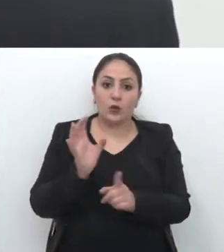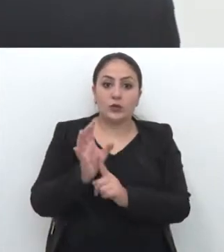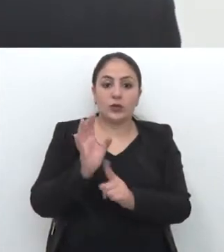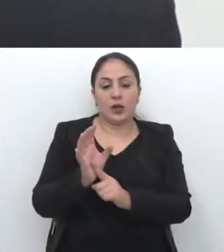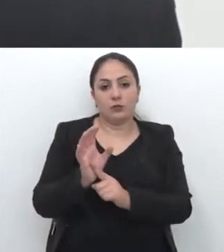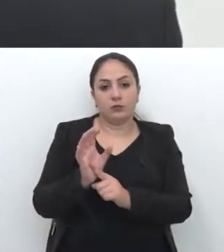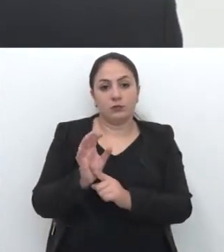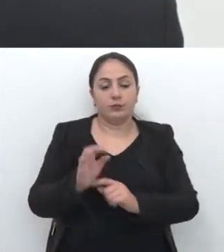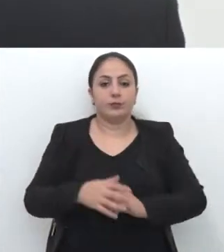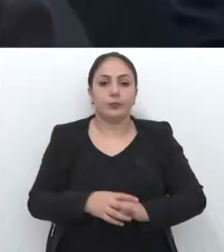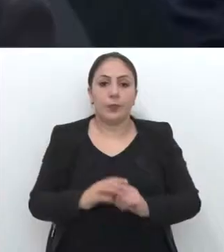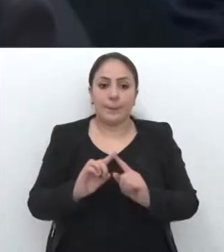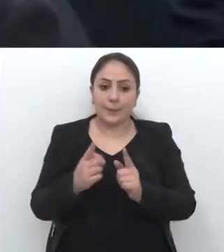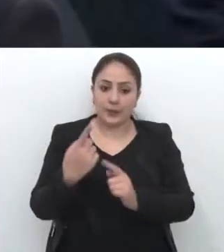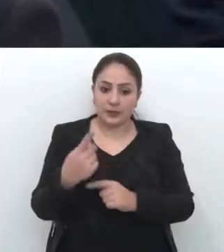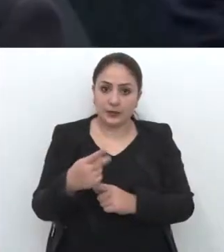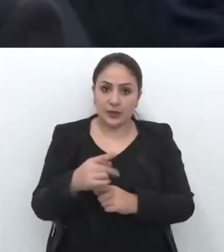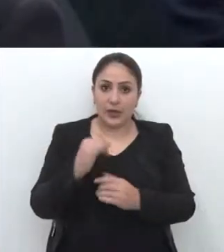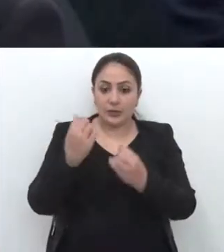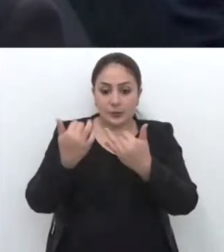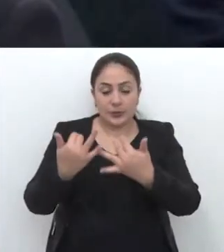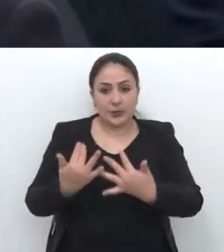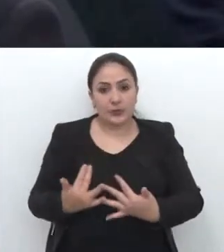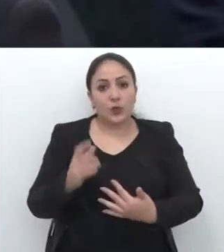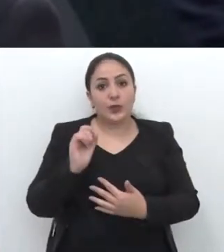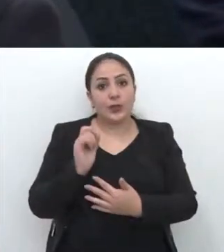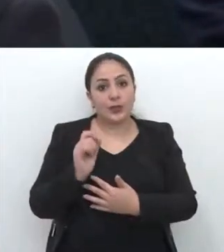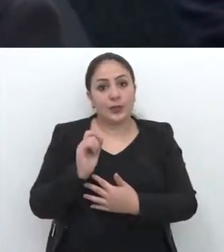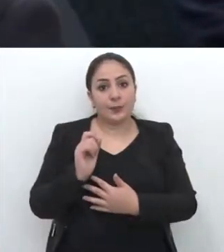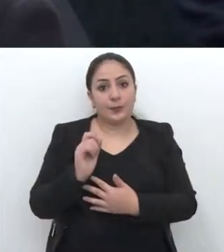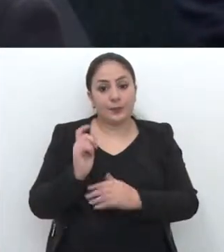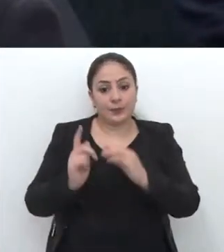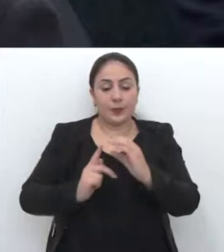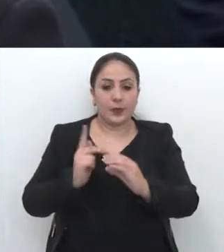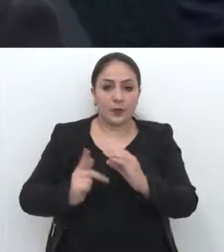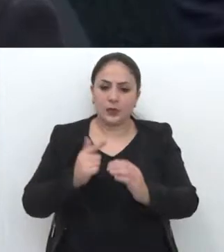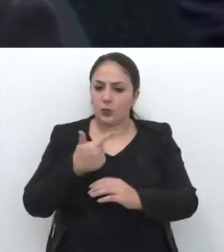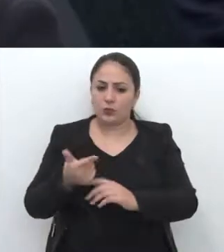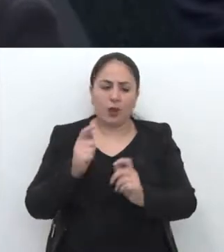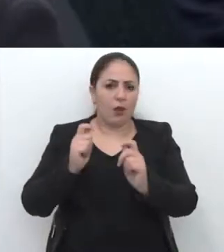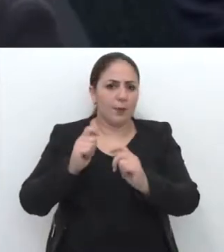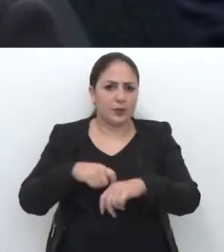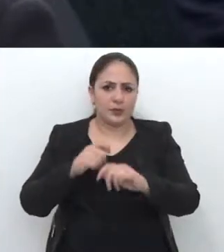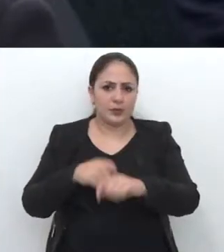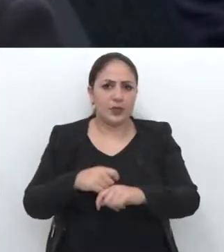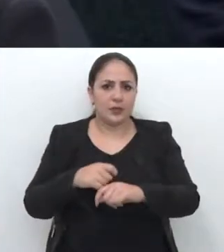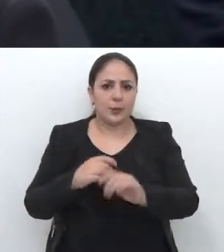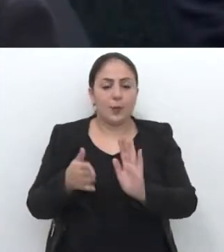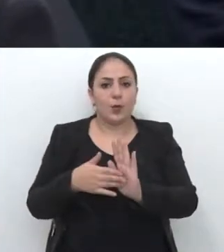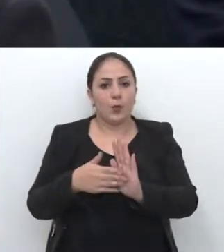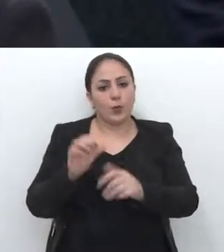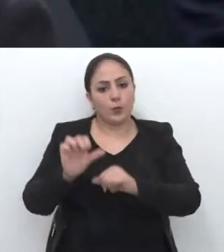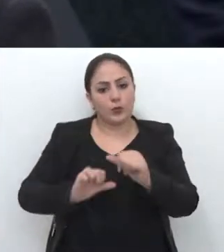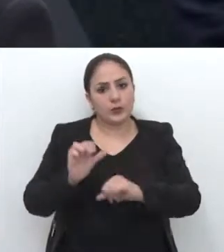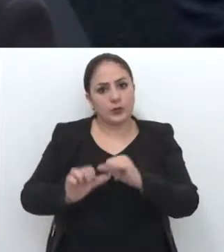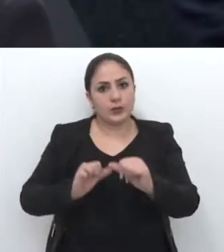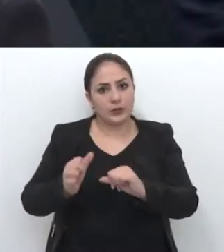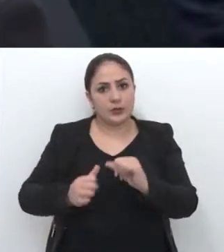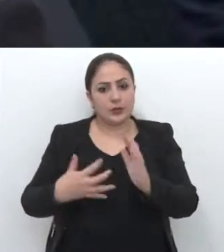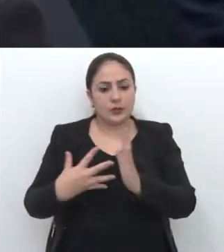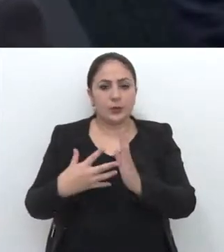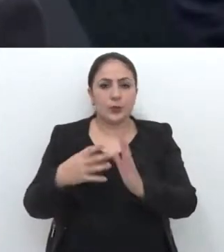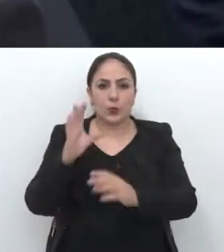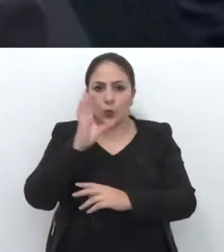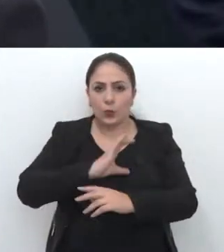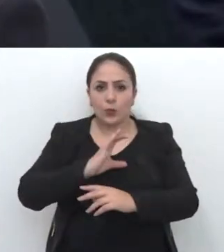à tramitação. Neste caso, a justificativa é de que o Legislativo não tem competência para propor